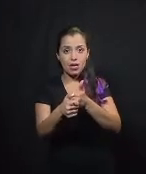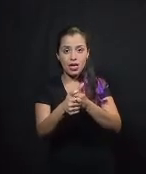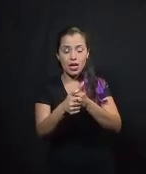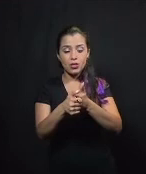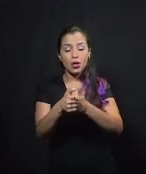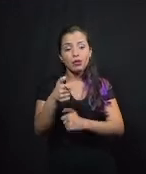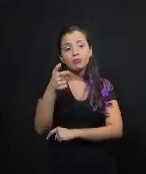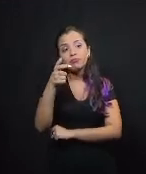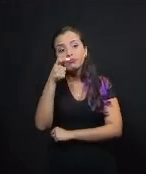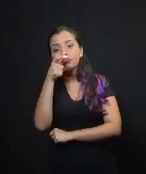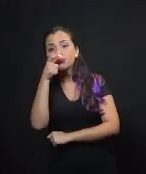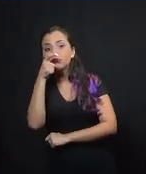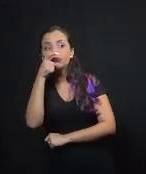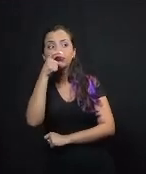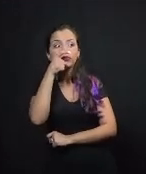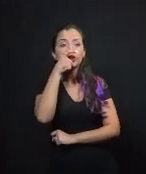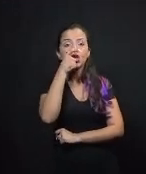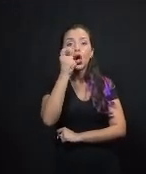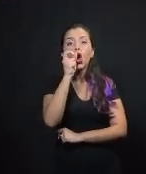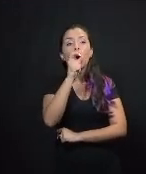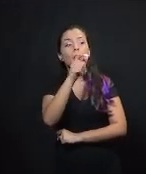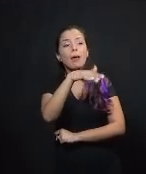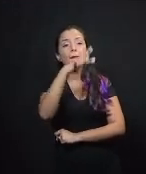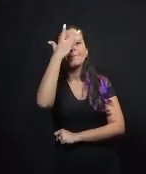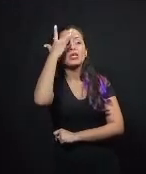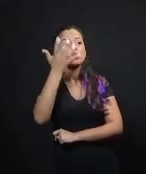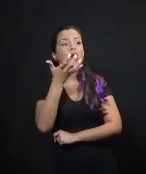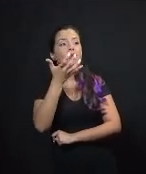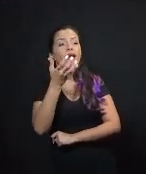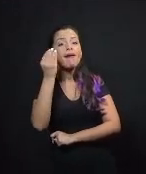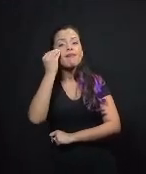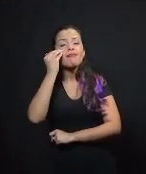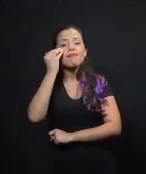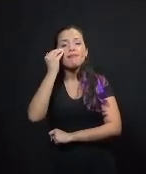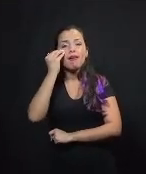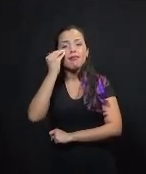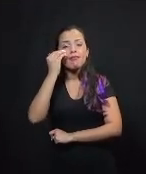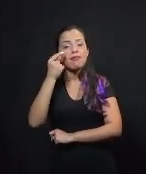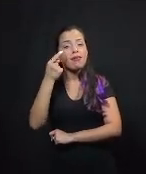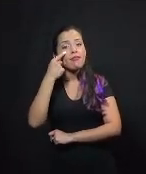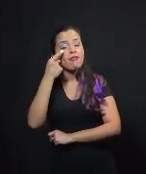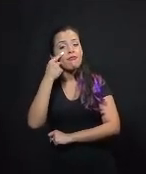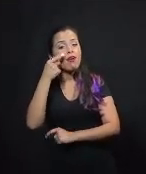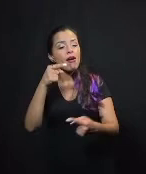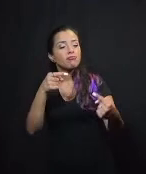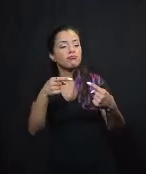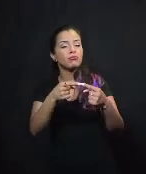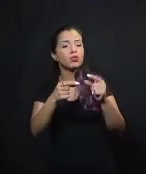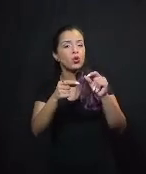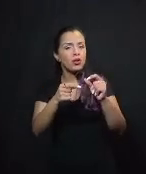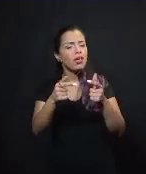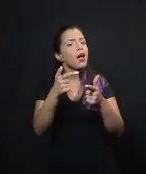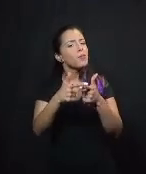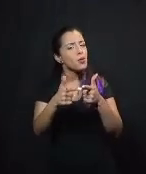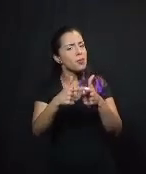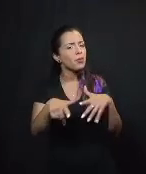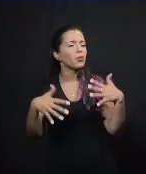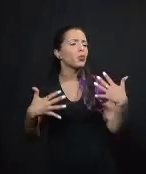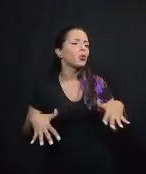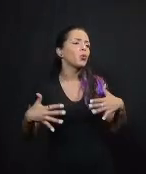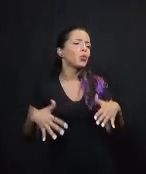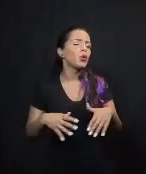outra. Então, os problemas são sérios, né? Não dá para a gente ocultar isso. Mas se